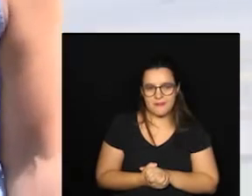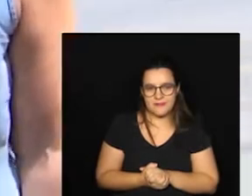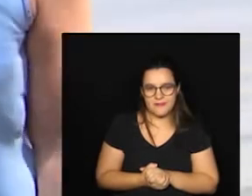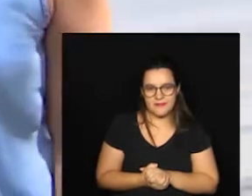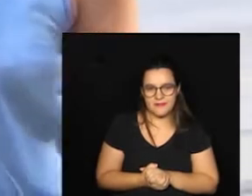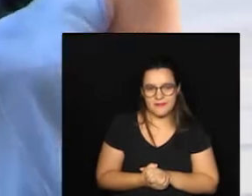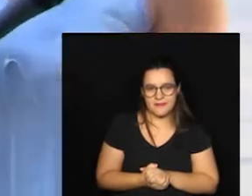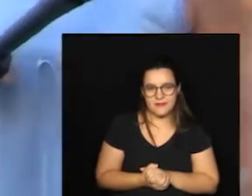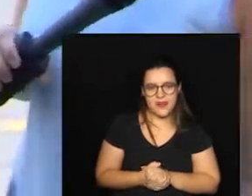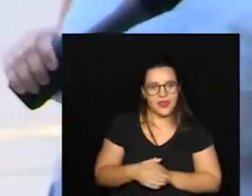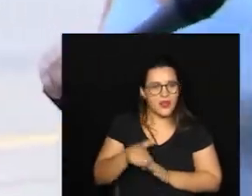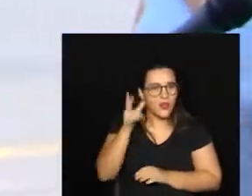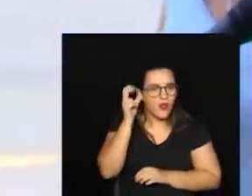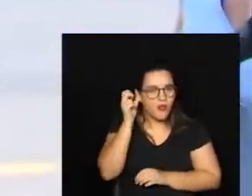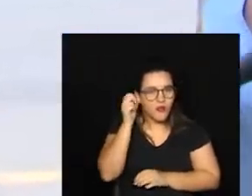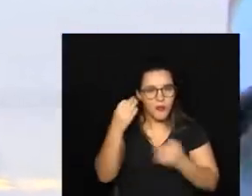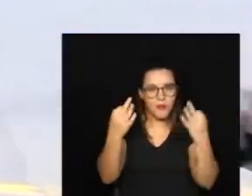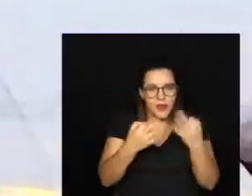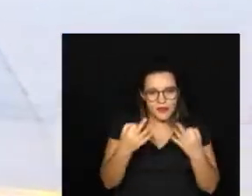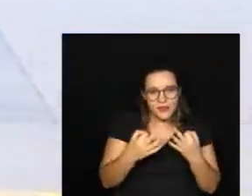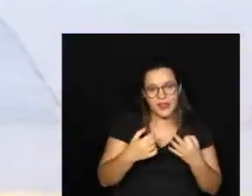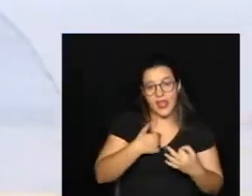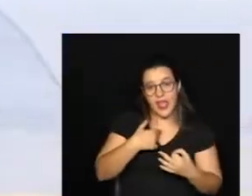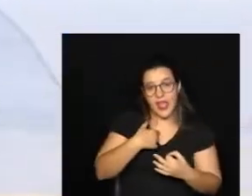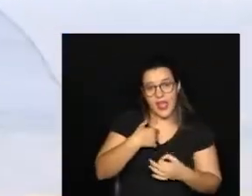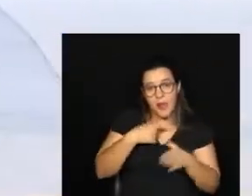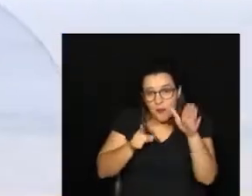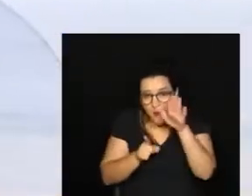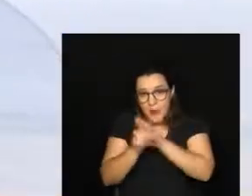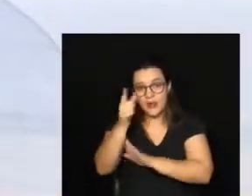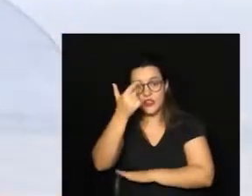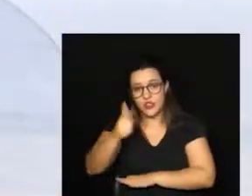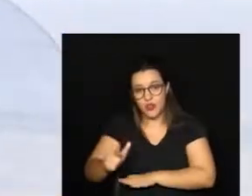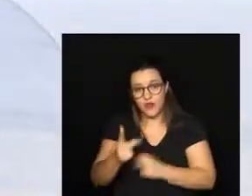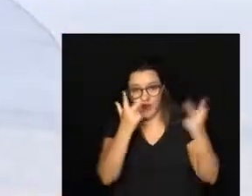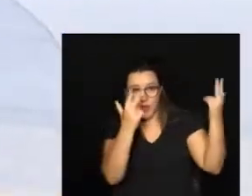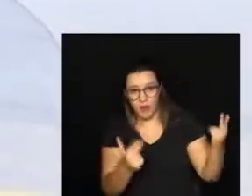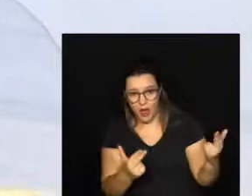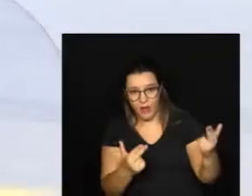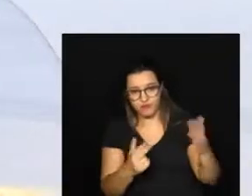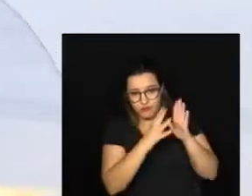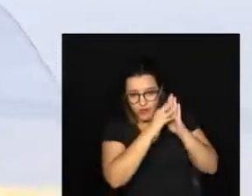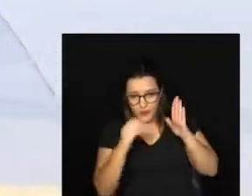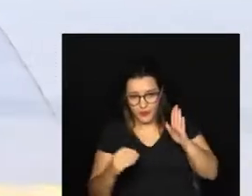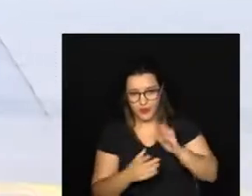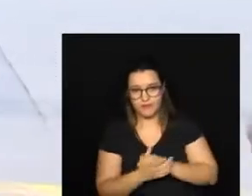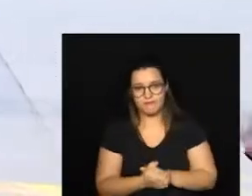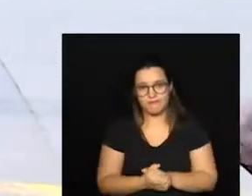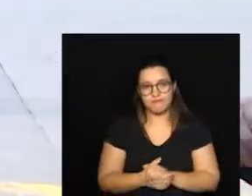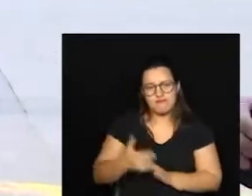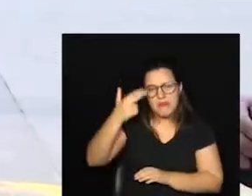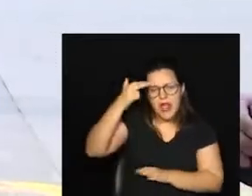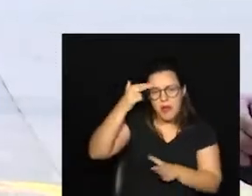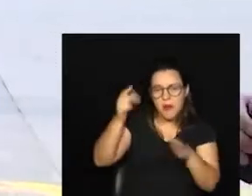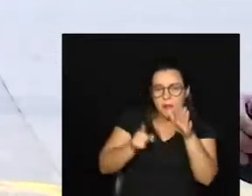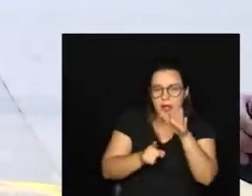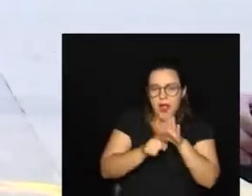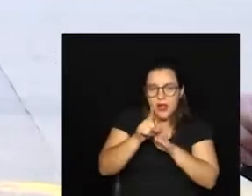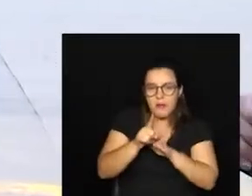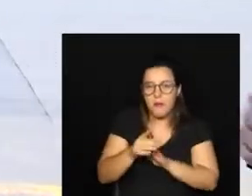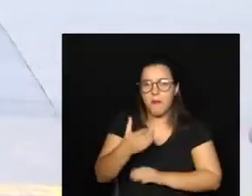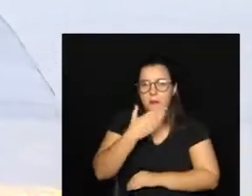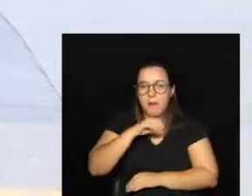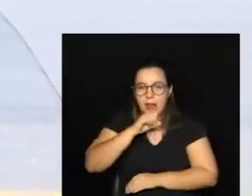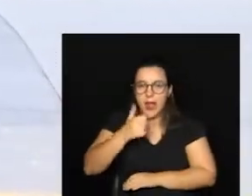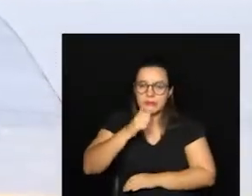Ela não conseguiu ouvir tão bem, Gabriel, mas eu vou repetir a pergunta aqui para ela. O Gabriel, lá do estúdio, está perguntando sobre o incentivo dos